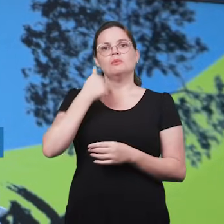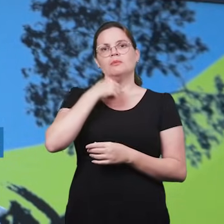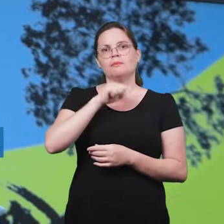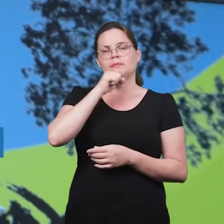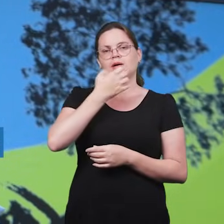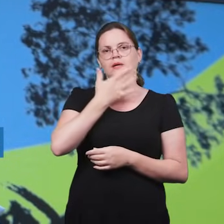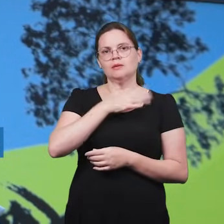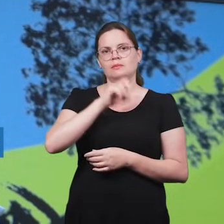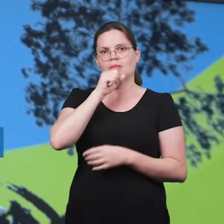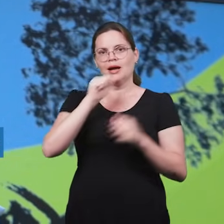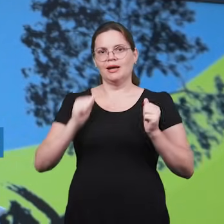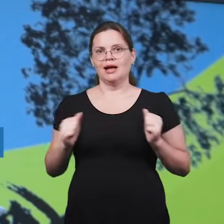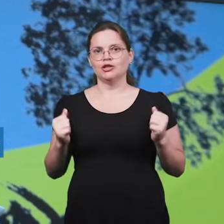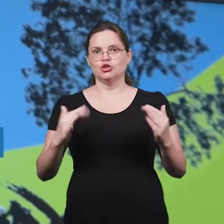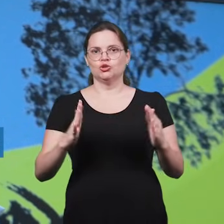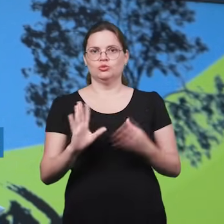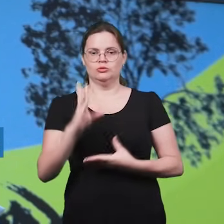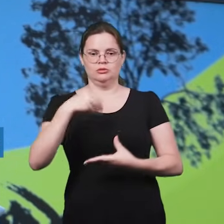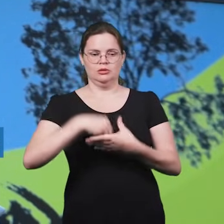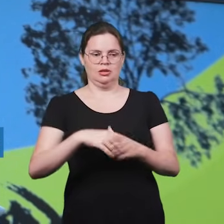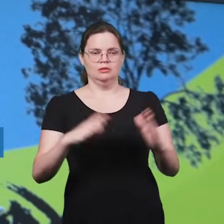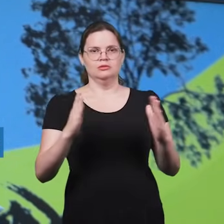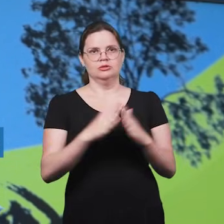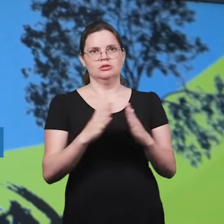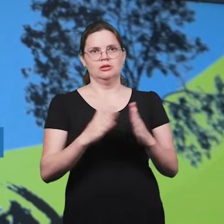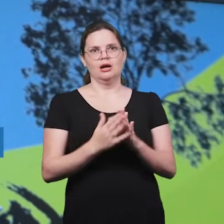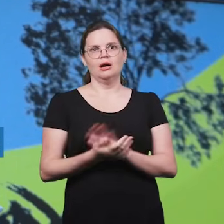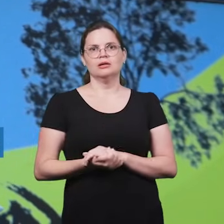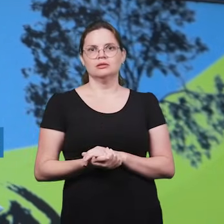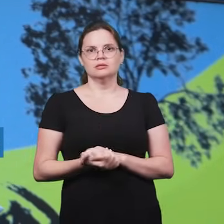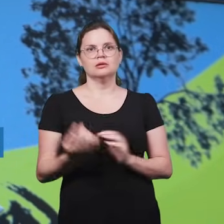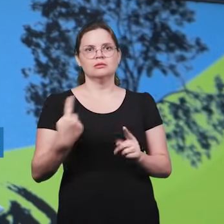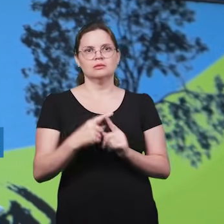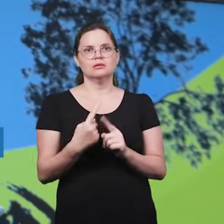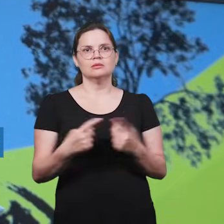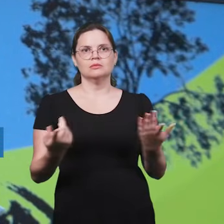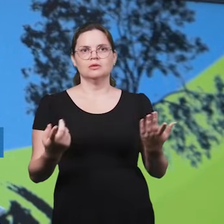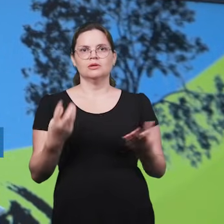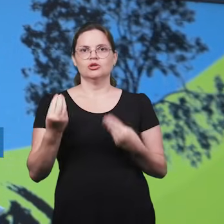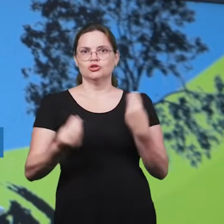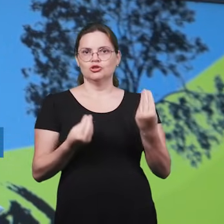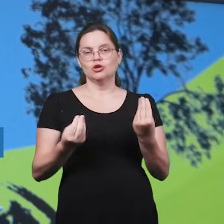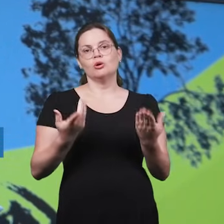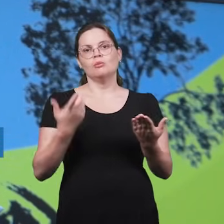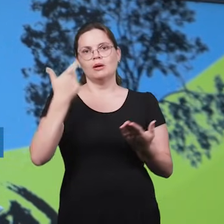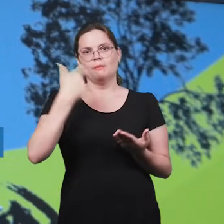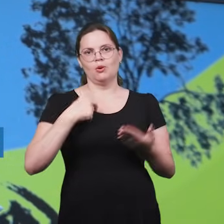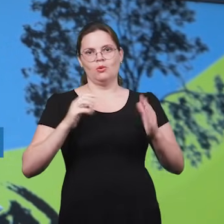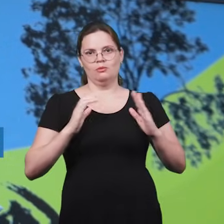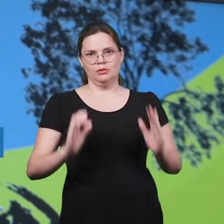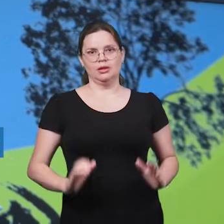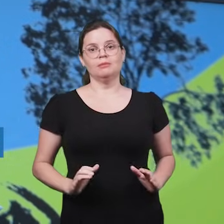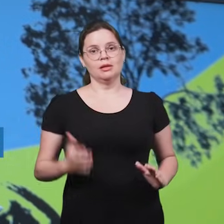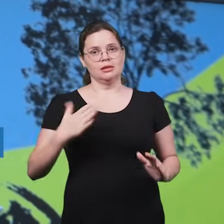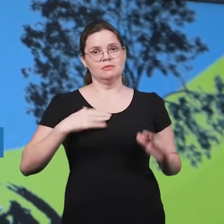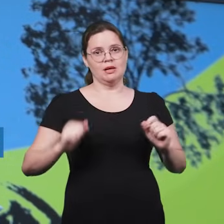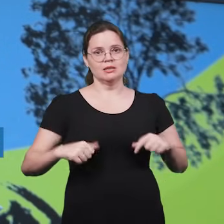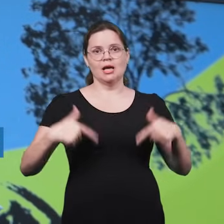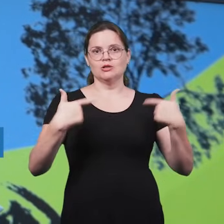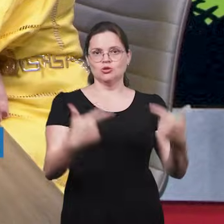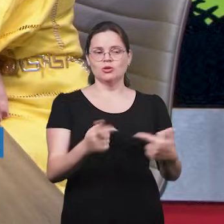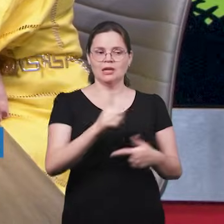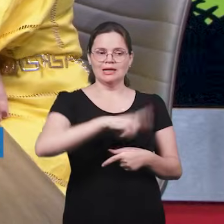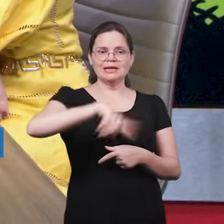agem, mais do que a respeito do que nós falamos, de uma performance de discurso, é a respeito das nossas ações que nós estamos tratando